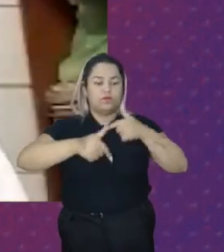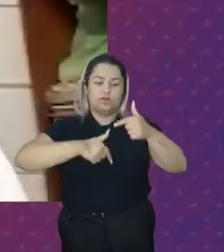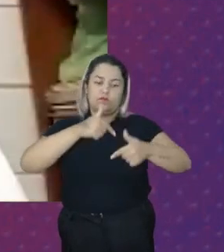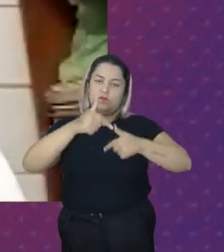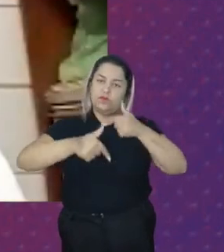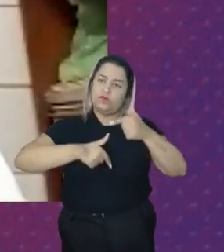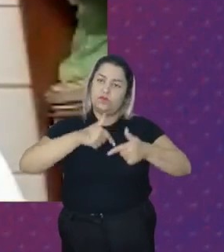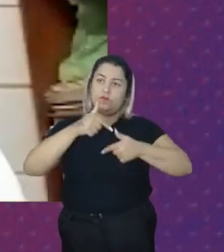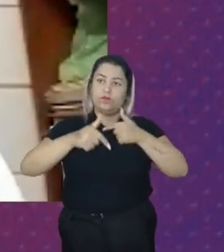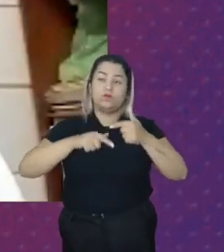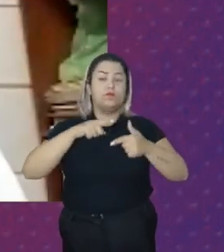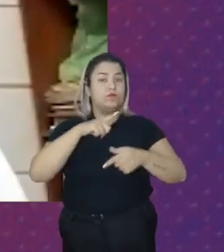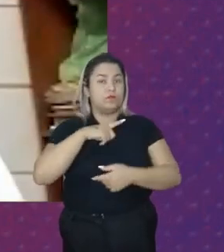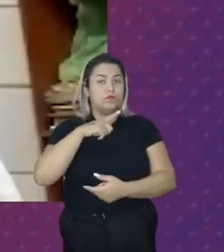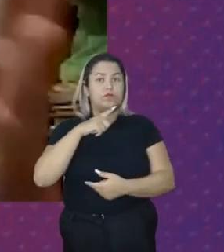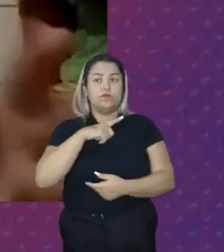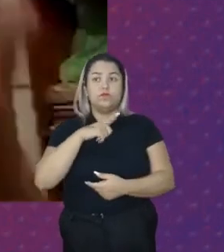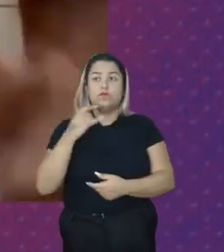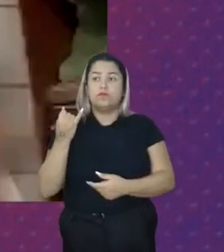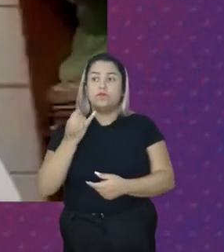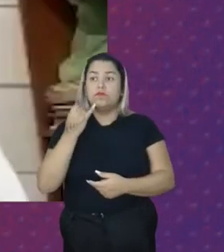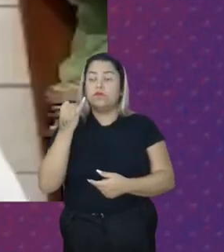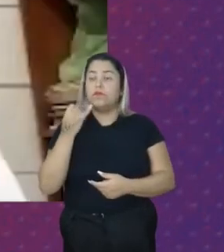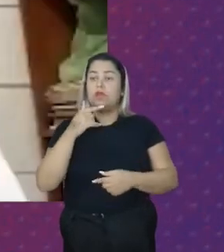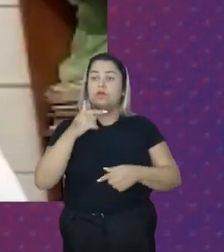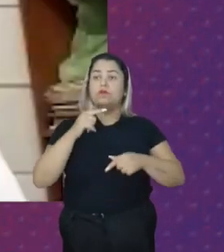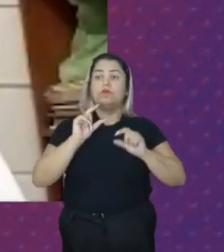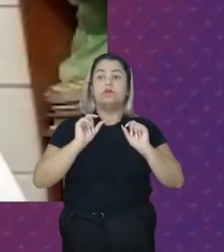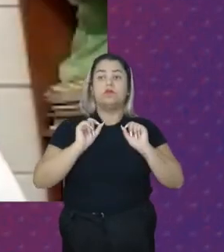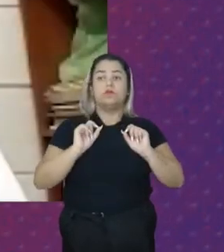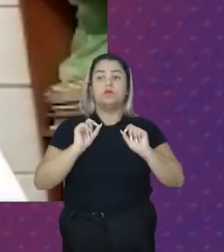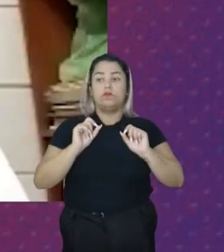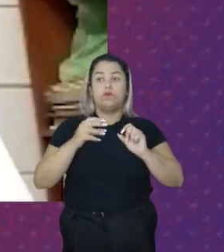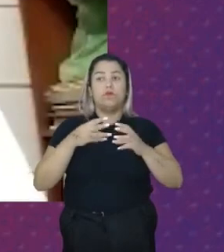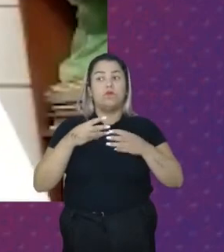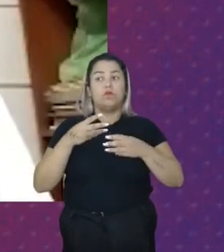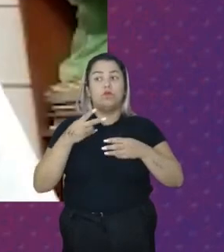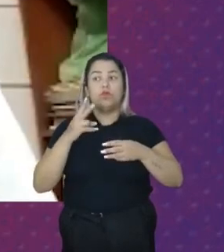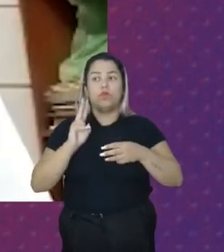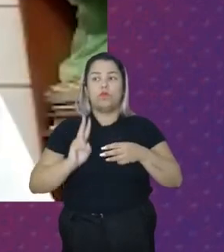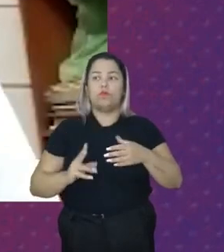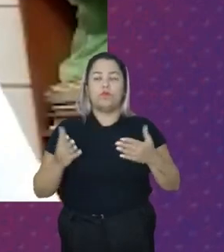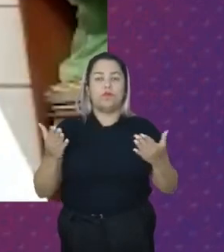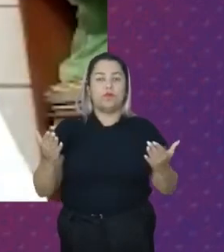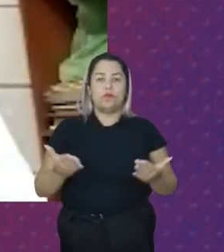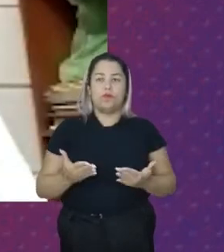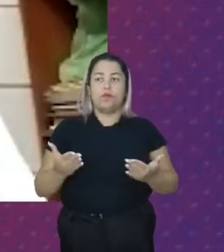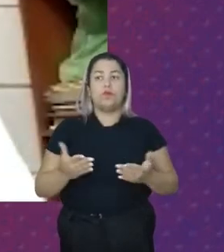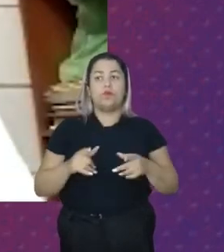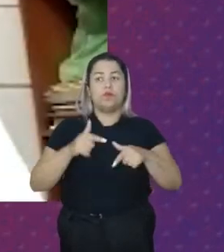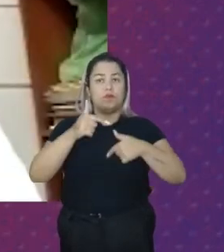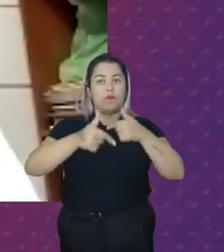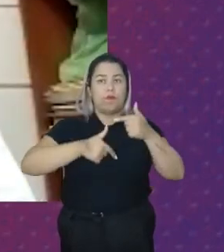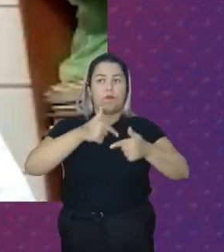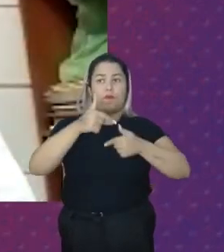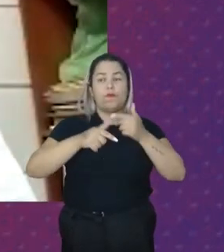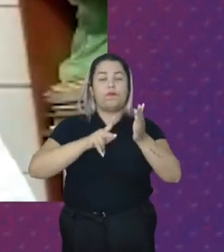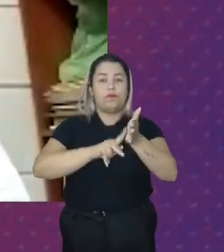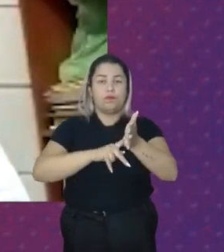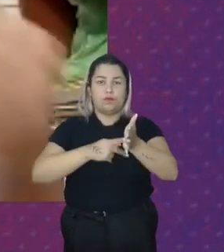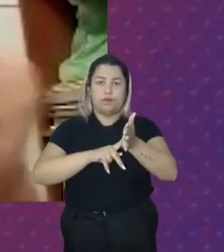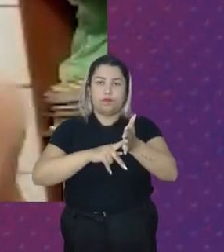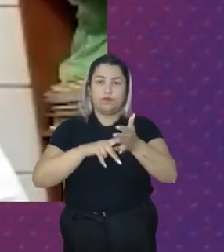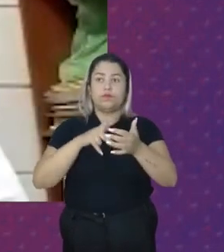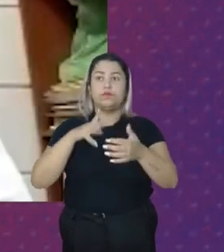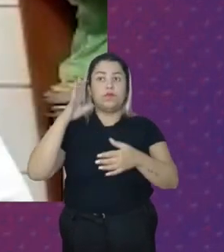rotatividade É um trabalho Onde os empregadores Eles Muitas vezes Hoje mesmo A gente atendeu Um trabalhador Aqui no sindicato Aqui em